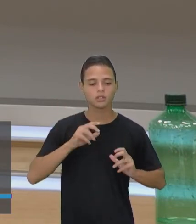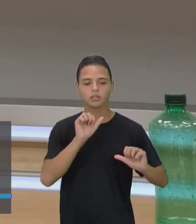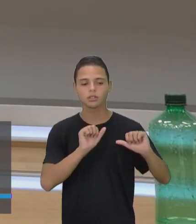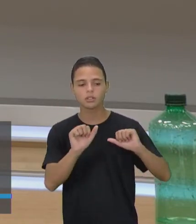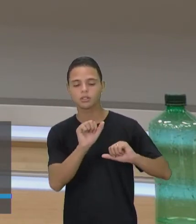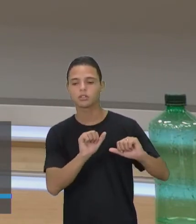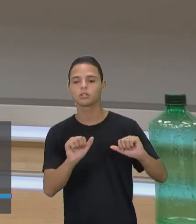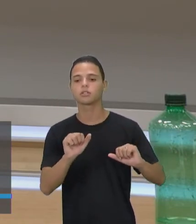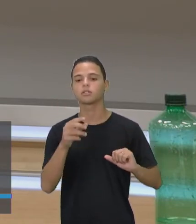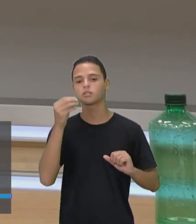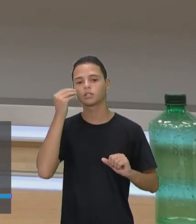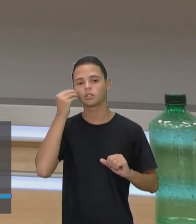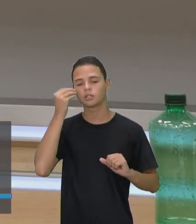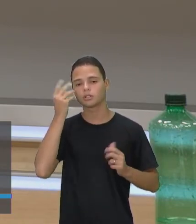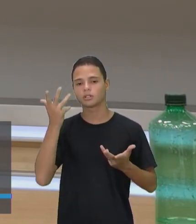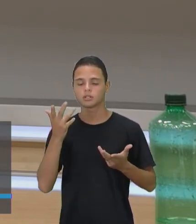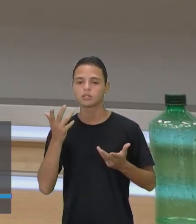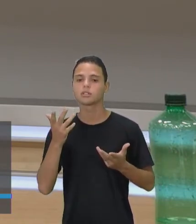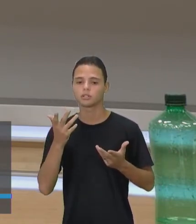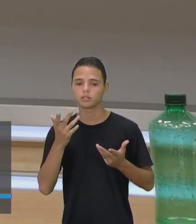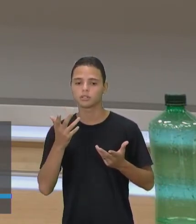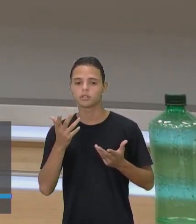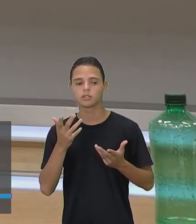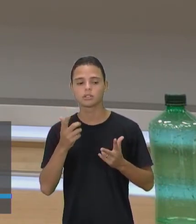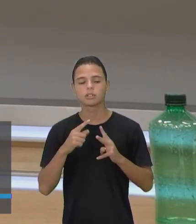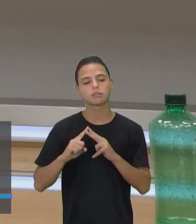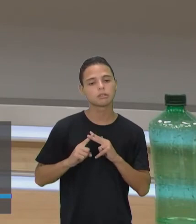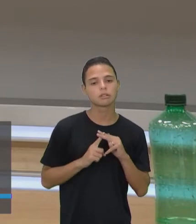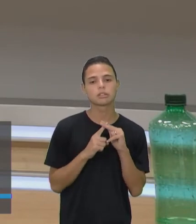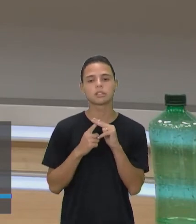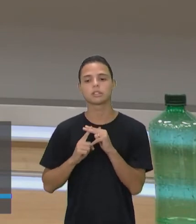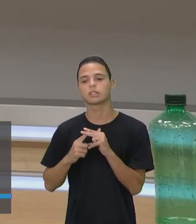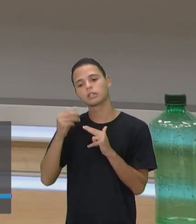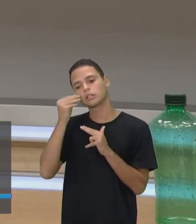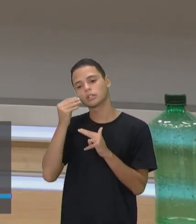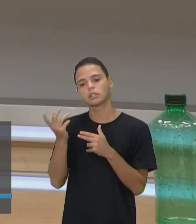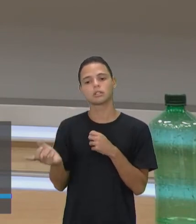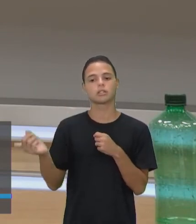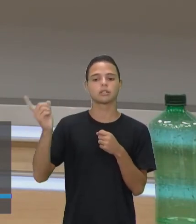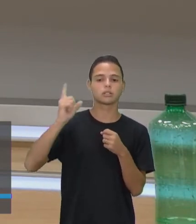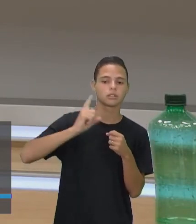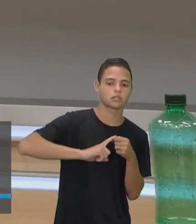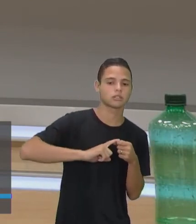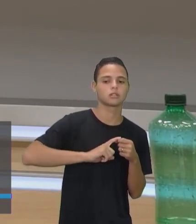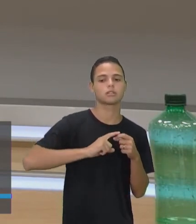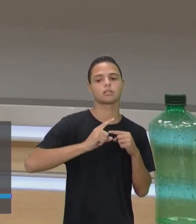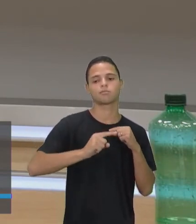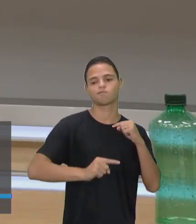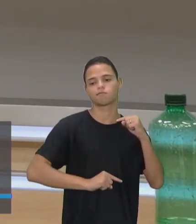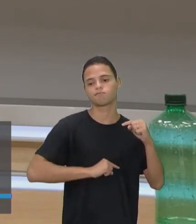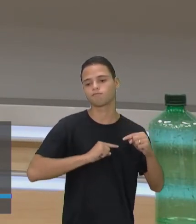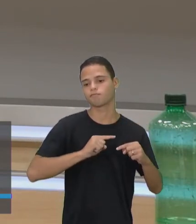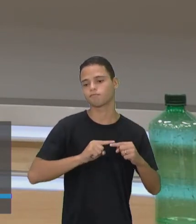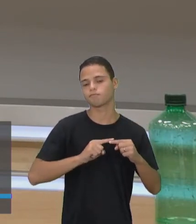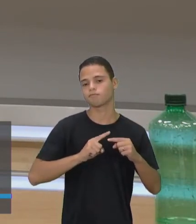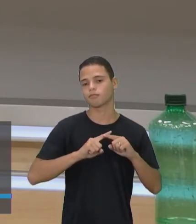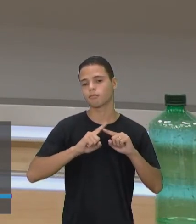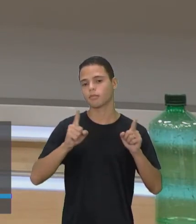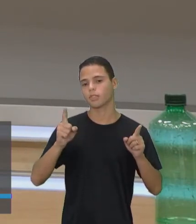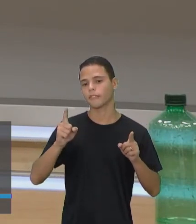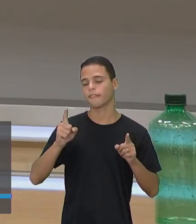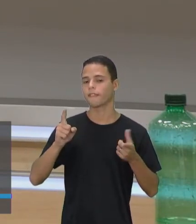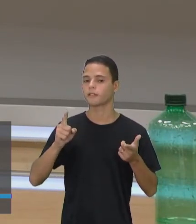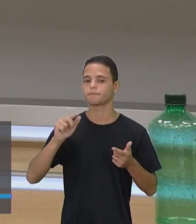essa destruição que o ser humano causa, para tentar contornar e voltar esse material para o ciclo. Mas é óbvio, de forma natural, a